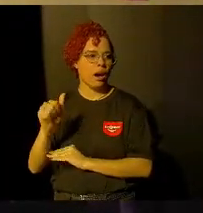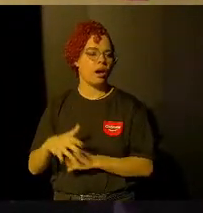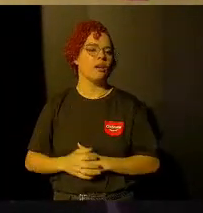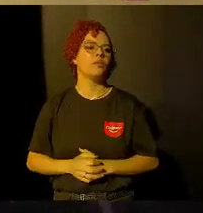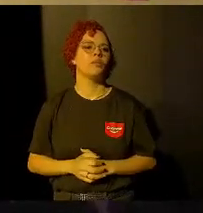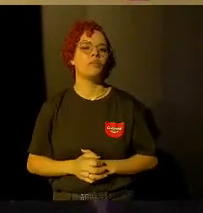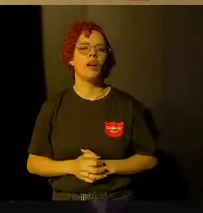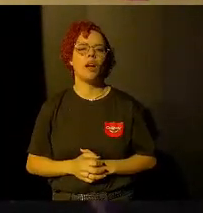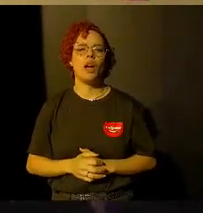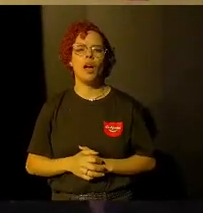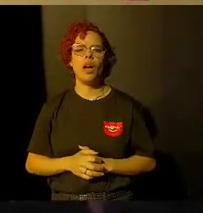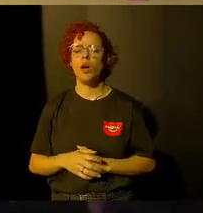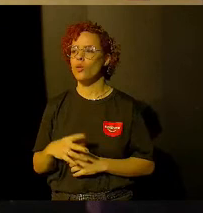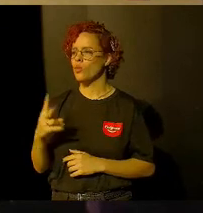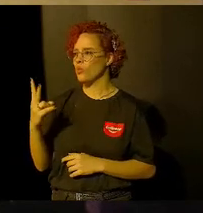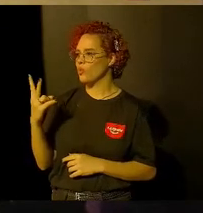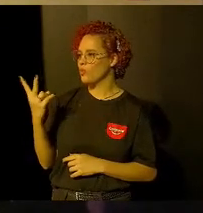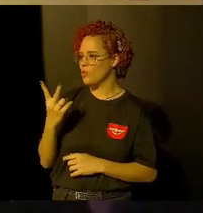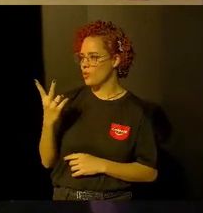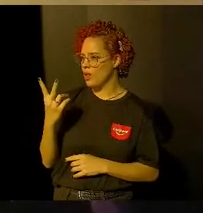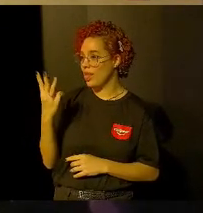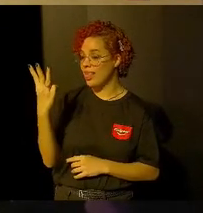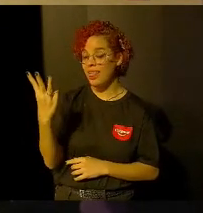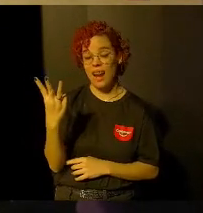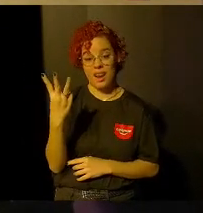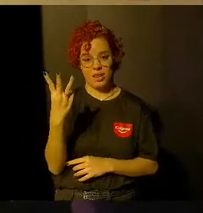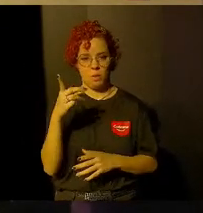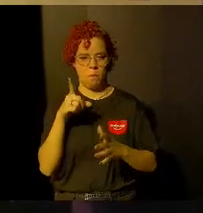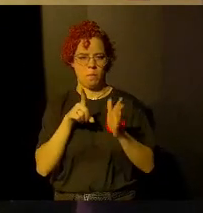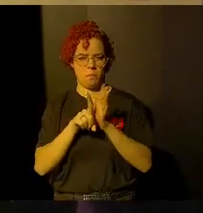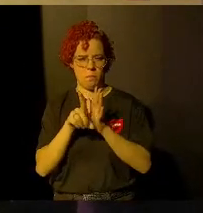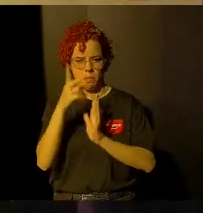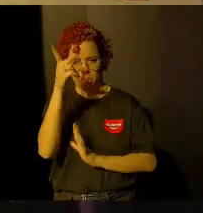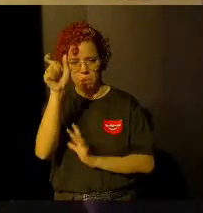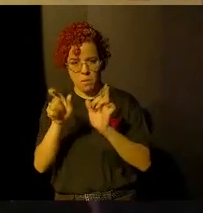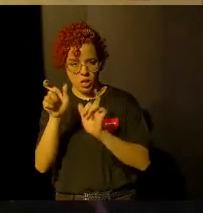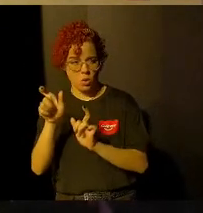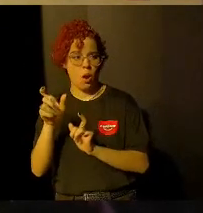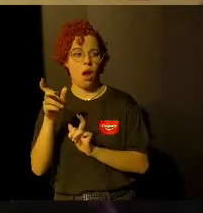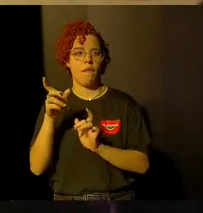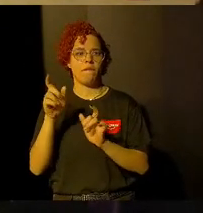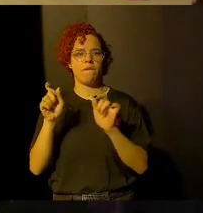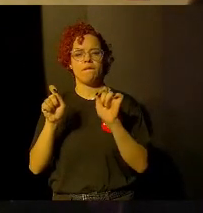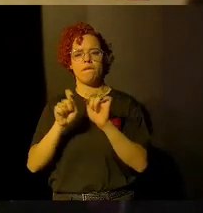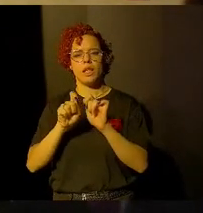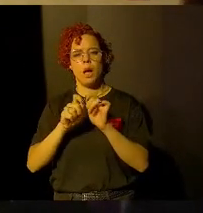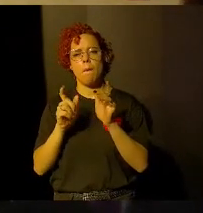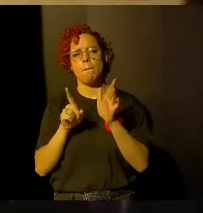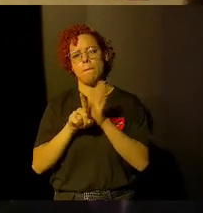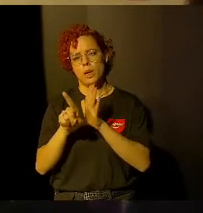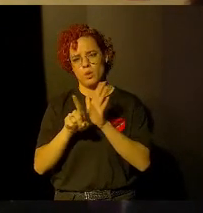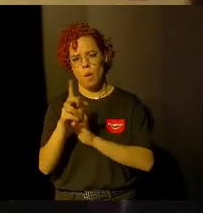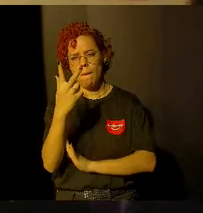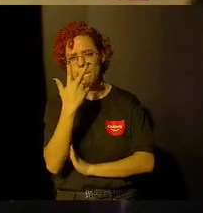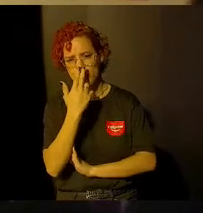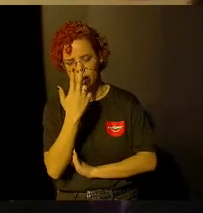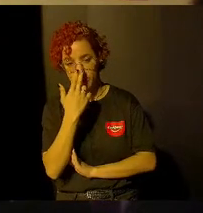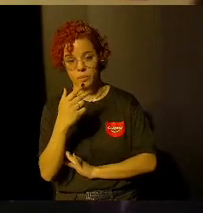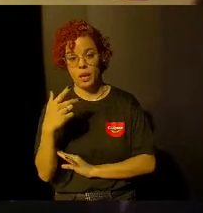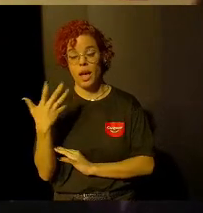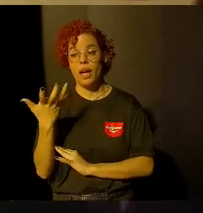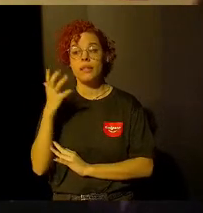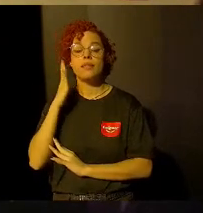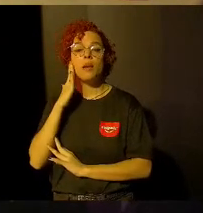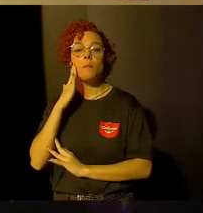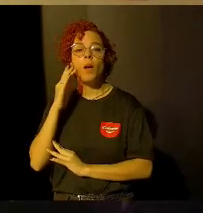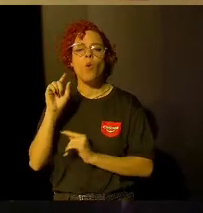que o Felipe gonçart a Tati Miranda e o Alexandre Valentim fizeram perguntas parecidas eles queriam saber o que